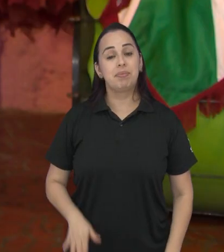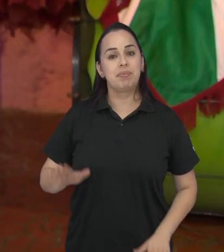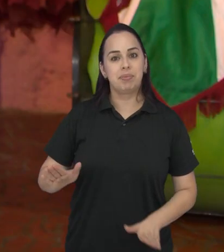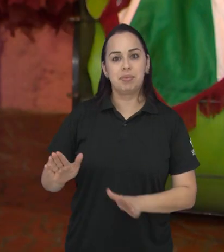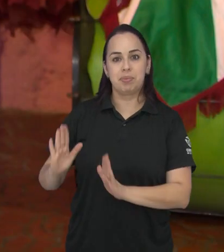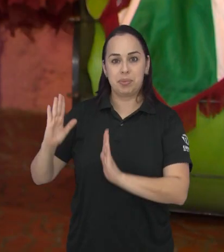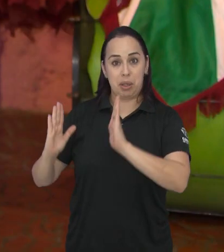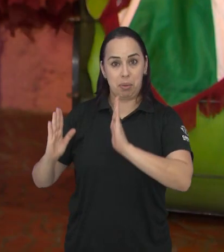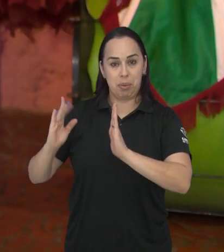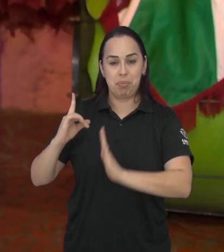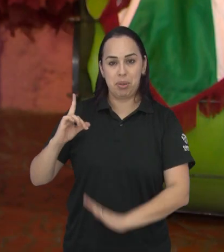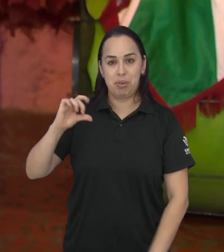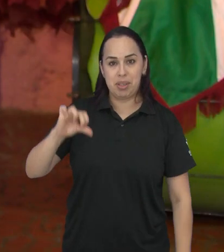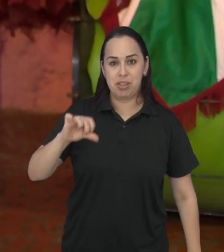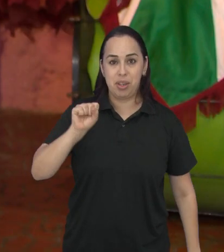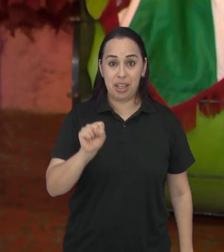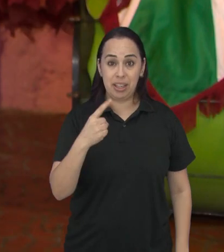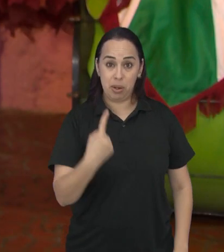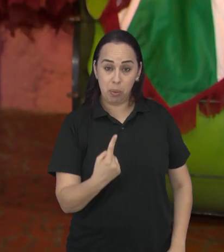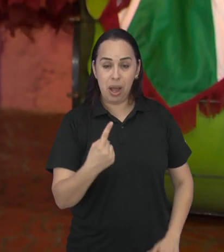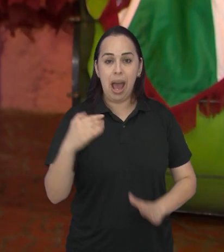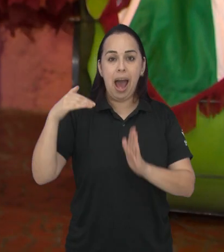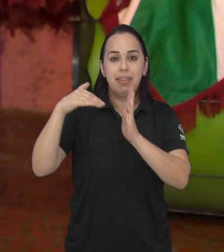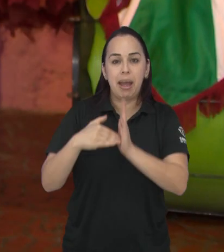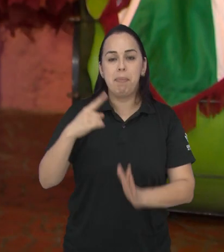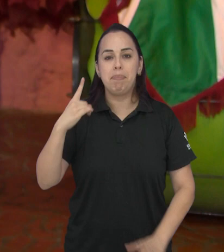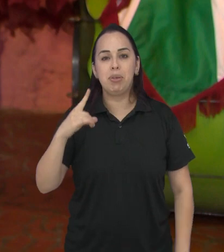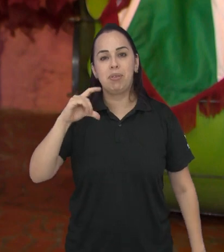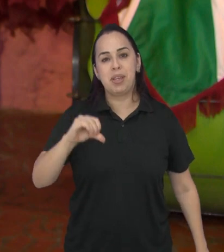Fiquei lá na Unidos da Vila de 1981 até